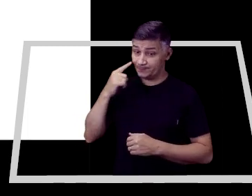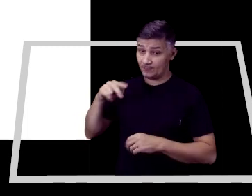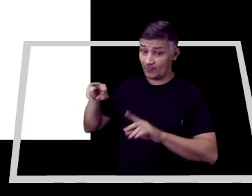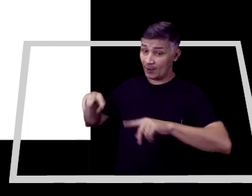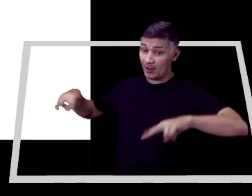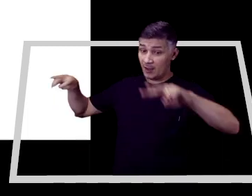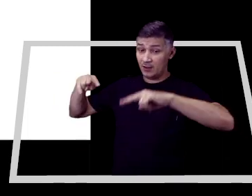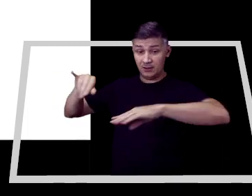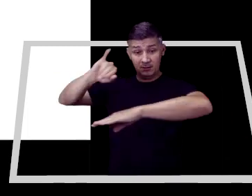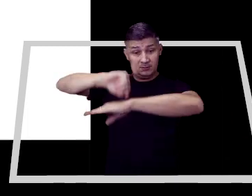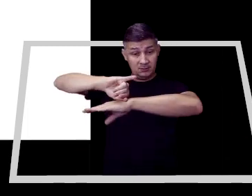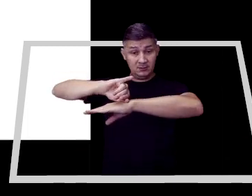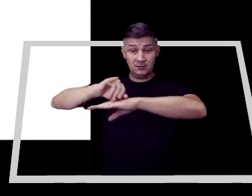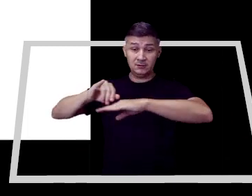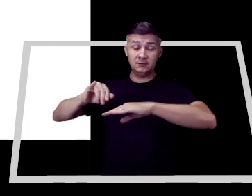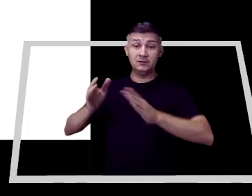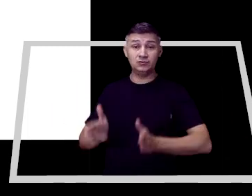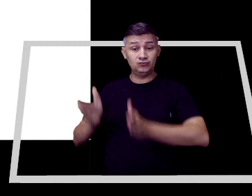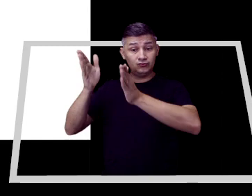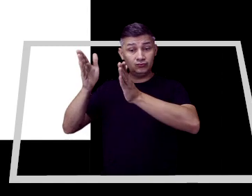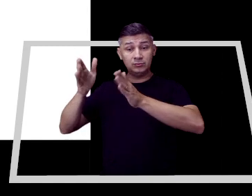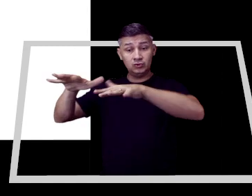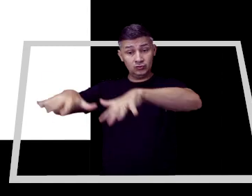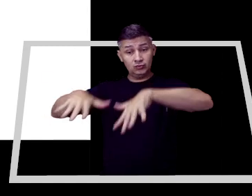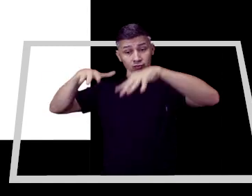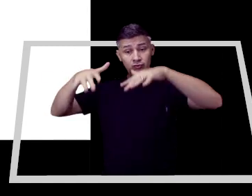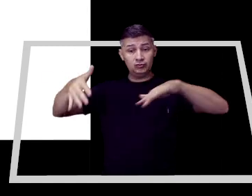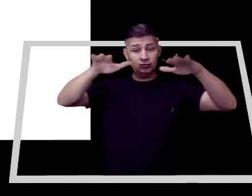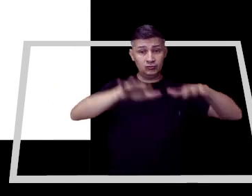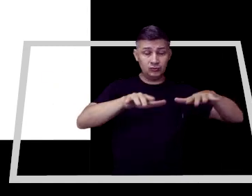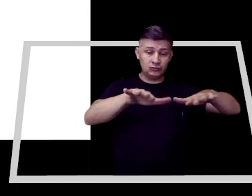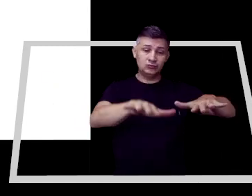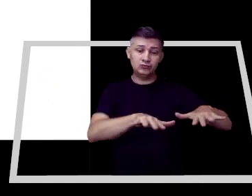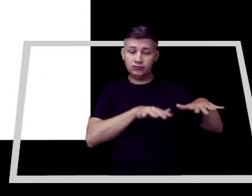Essa é uma vista da praça inferior, que articulava os dois edifícios, no auditório,